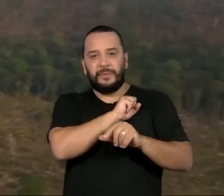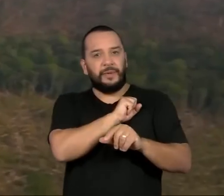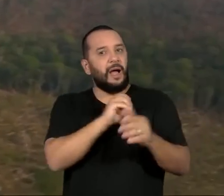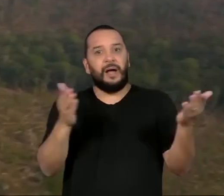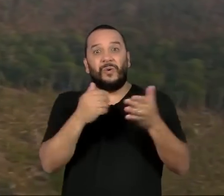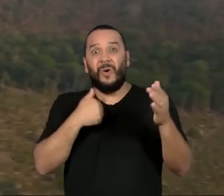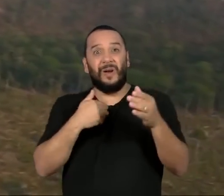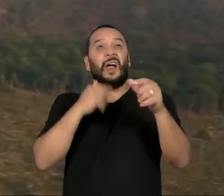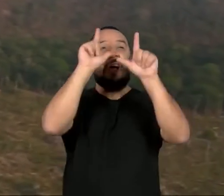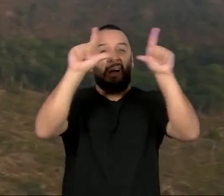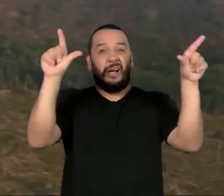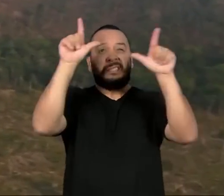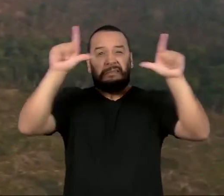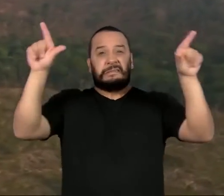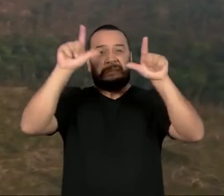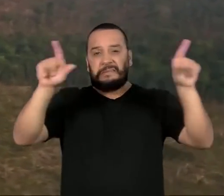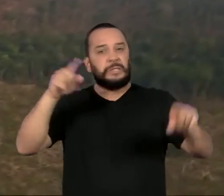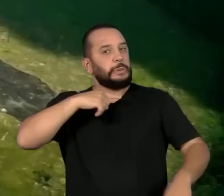limite.